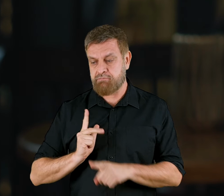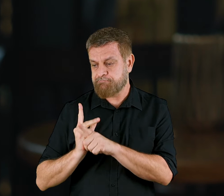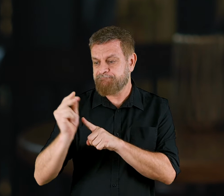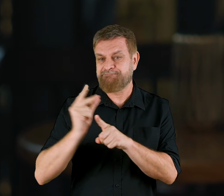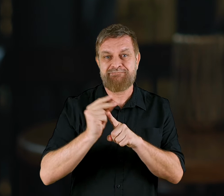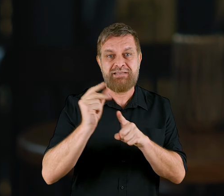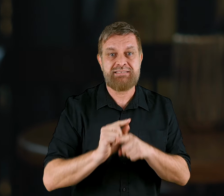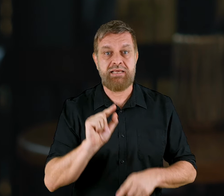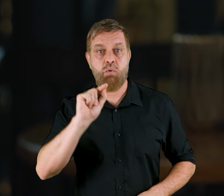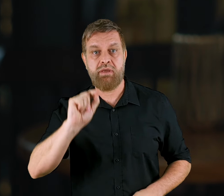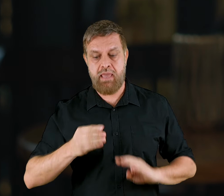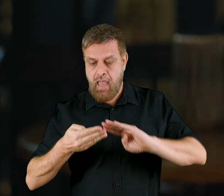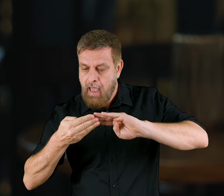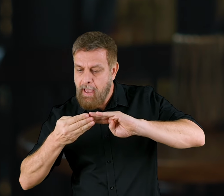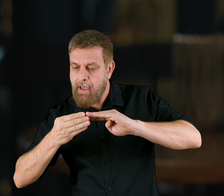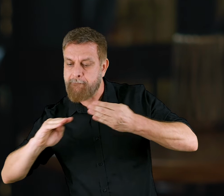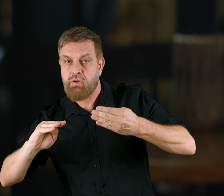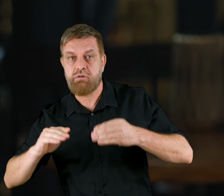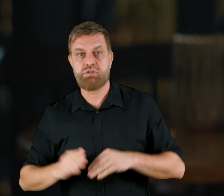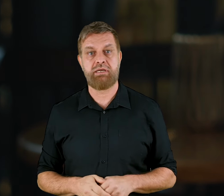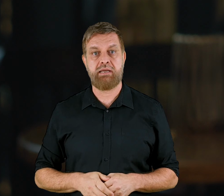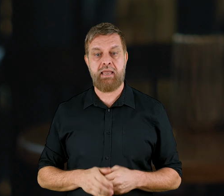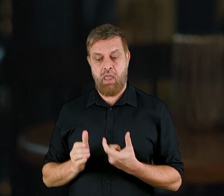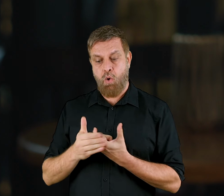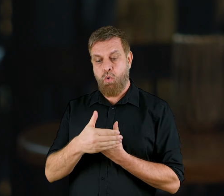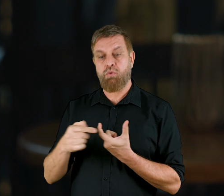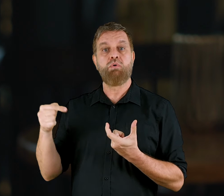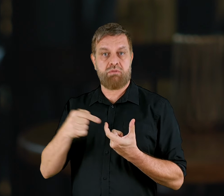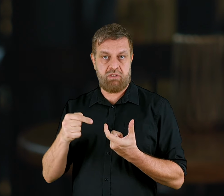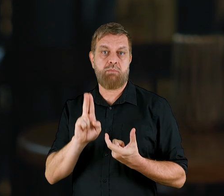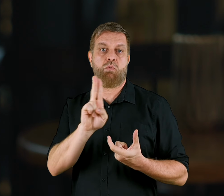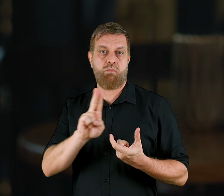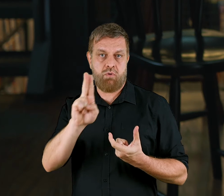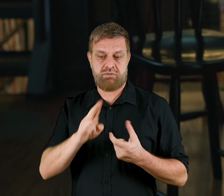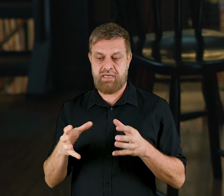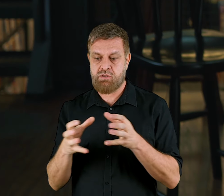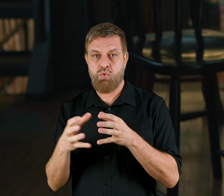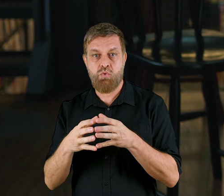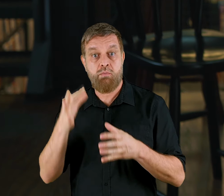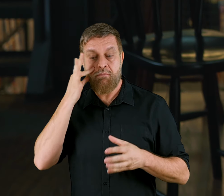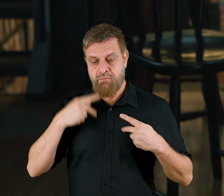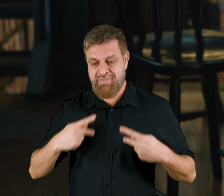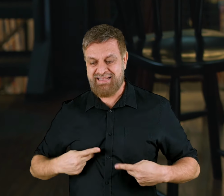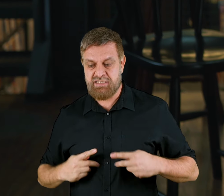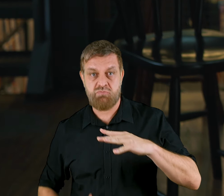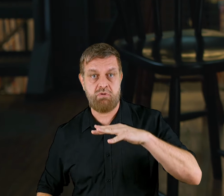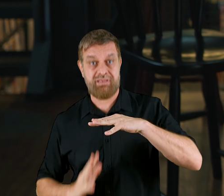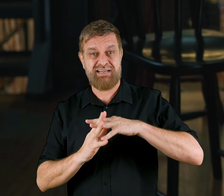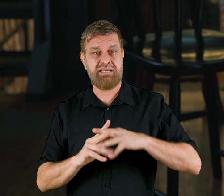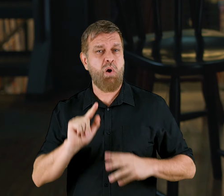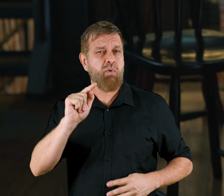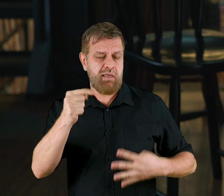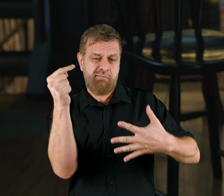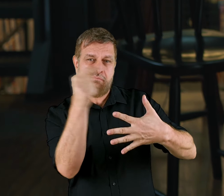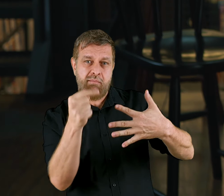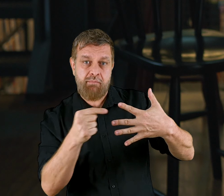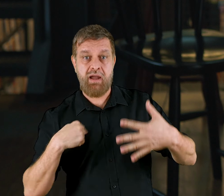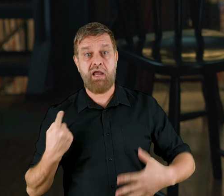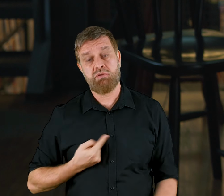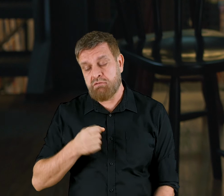a fatalidade biológica. Essa também é uma outra expressão muito usada pelos transhumanistas. E nós temos diversas fatalidades biológicas, o fato